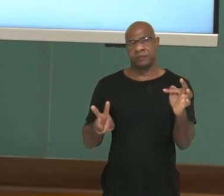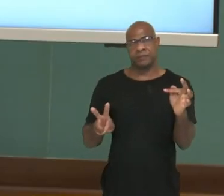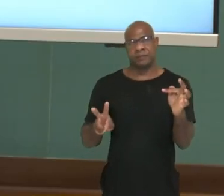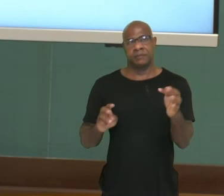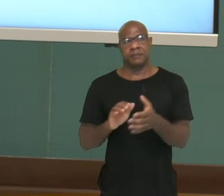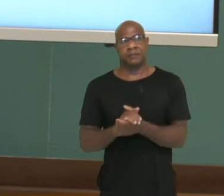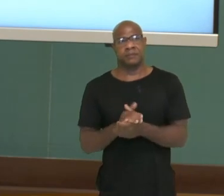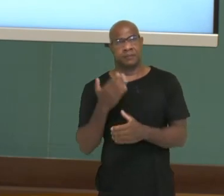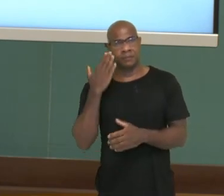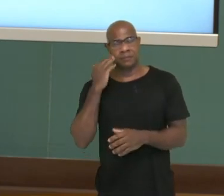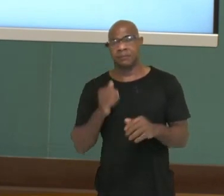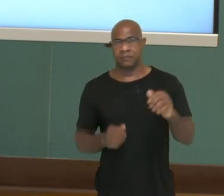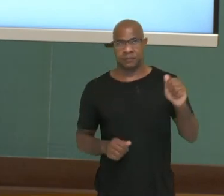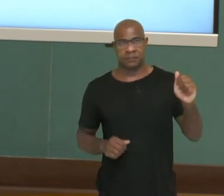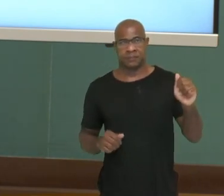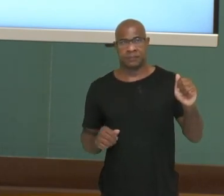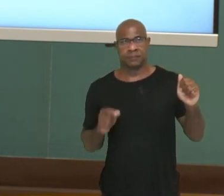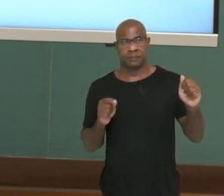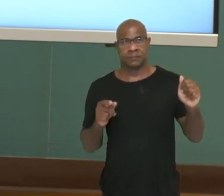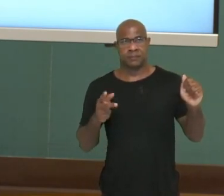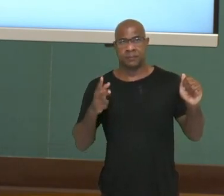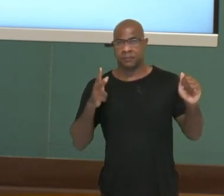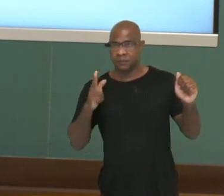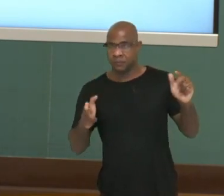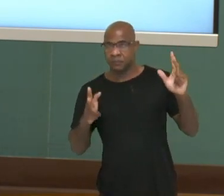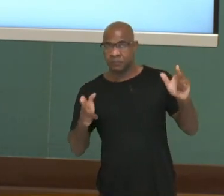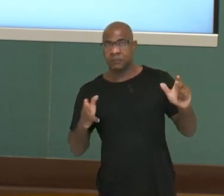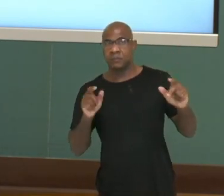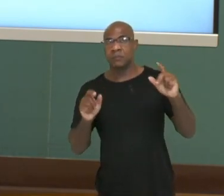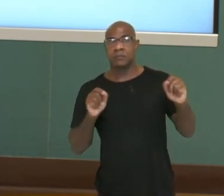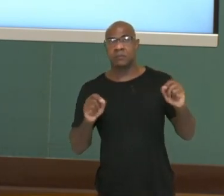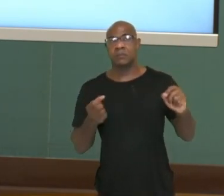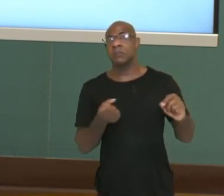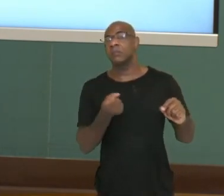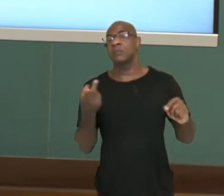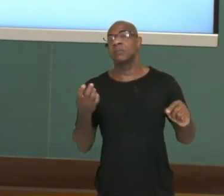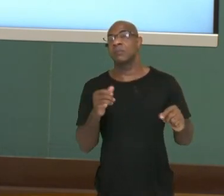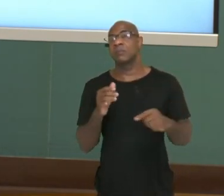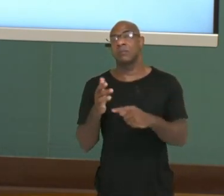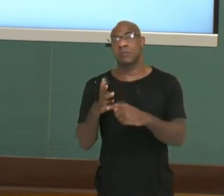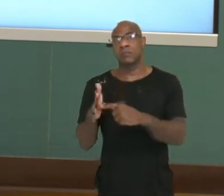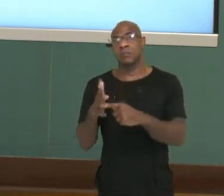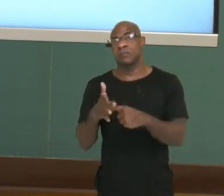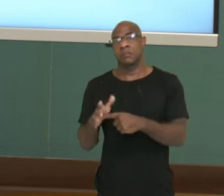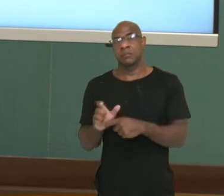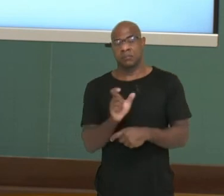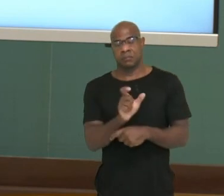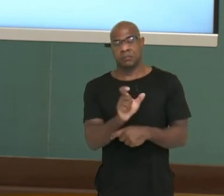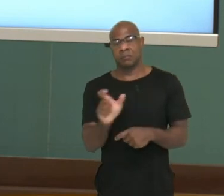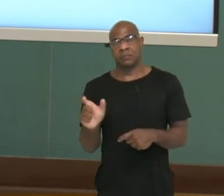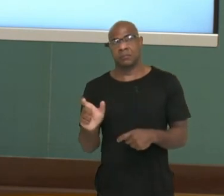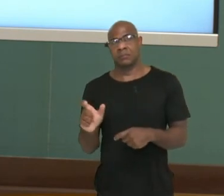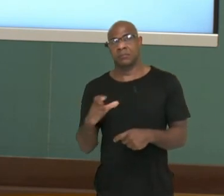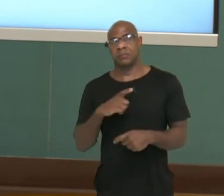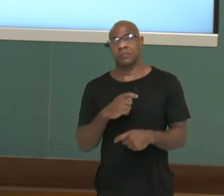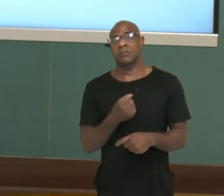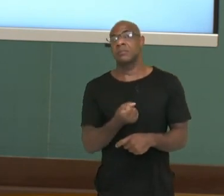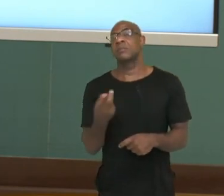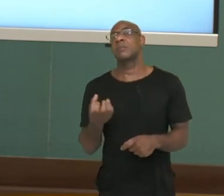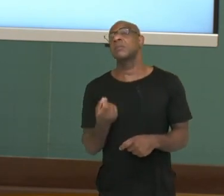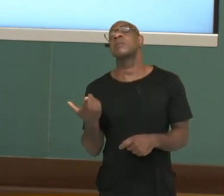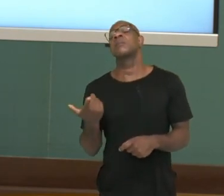gerador equivalente? Ó, gerador equivalente de quantos geradores? Você vai ligar em série quantos